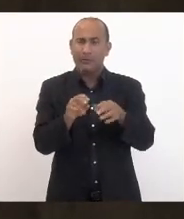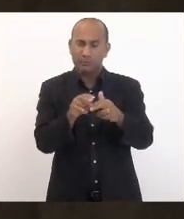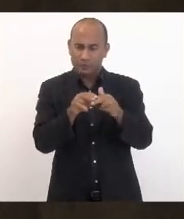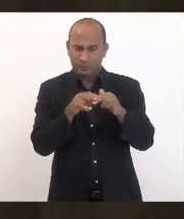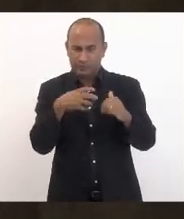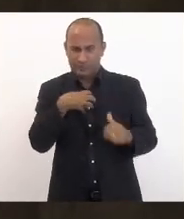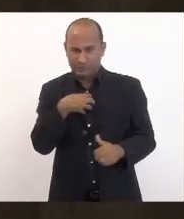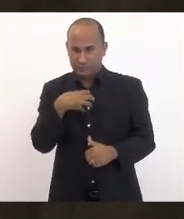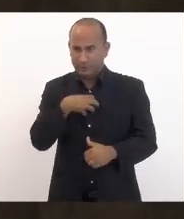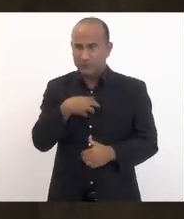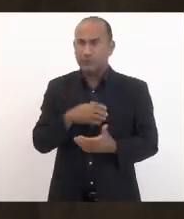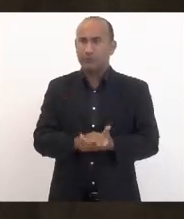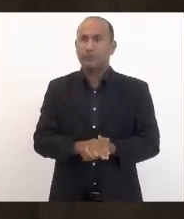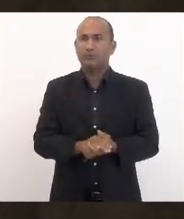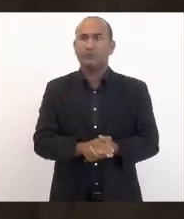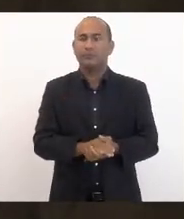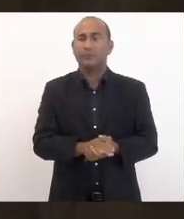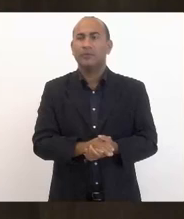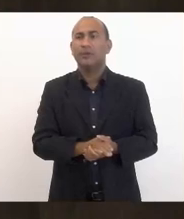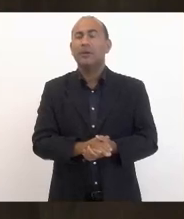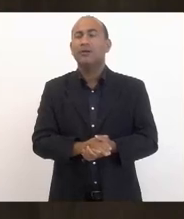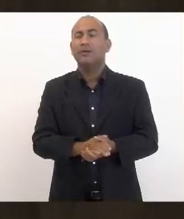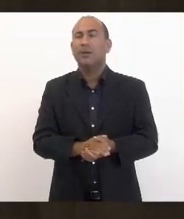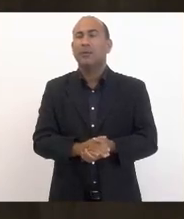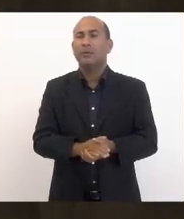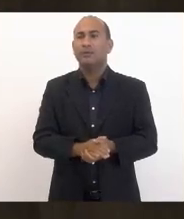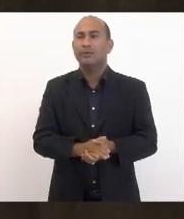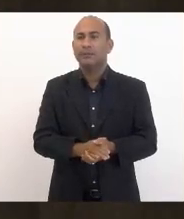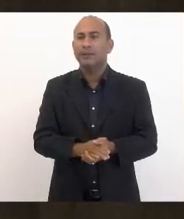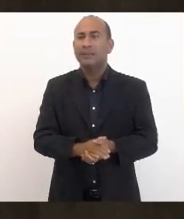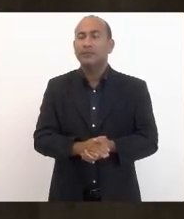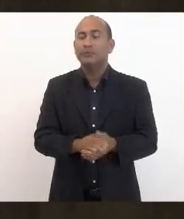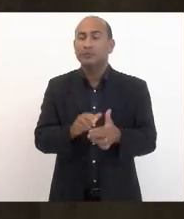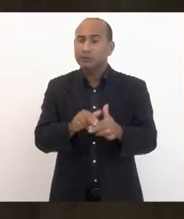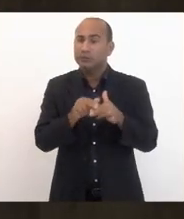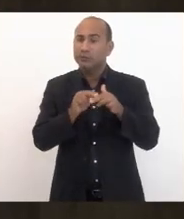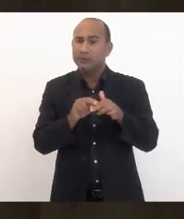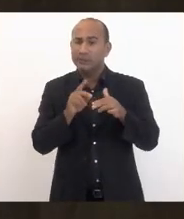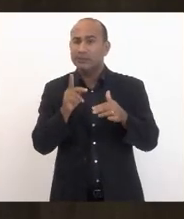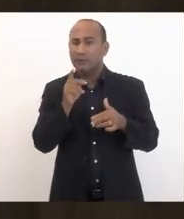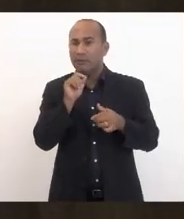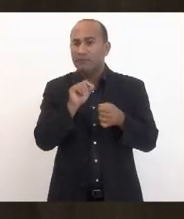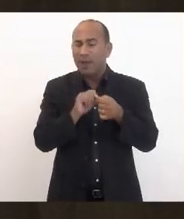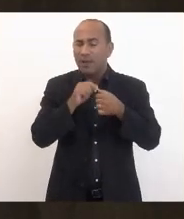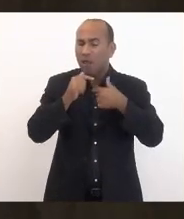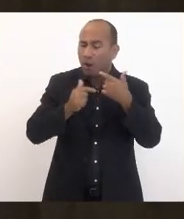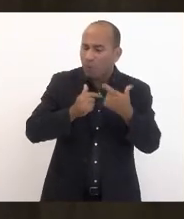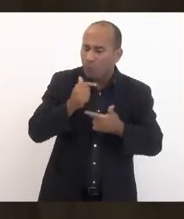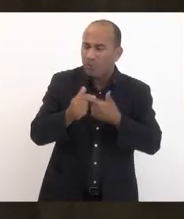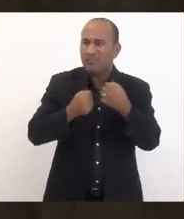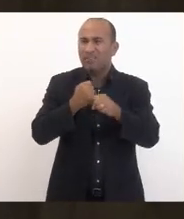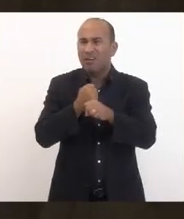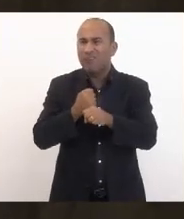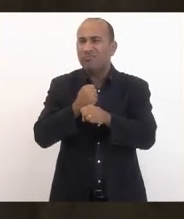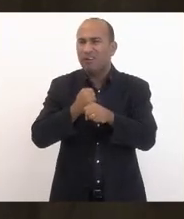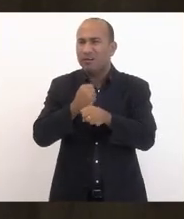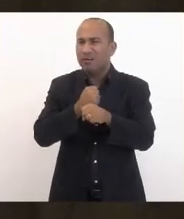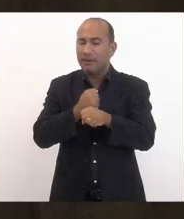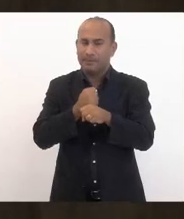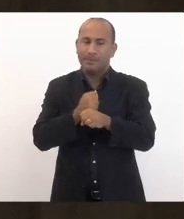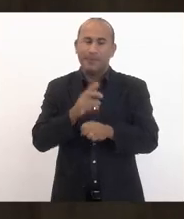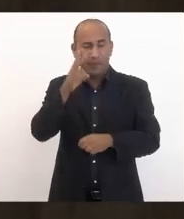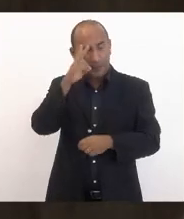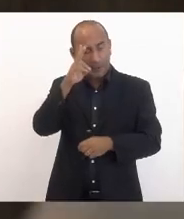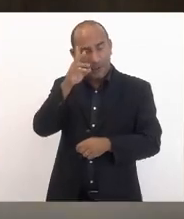sentido. Então, isso coroa uma luta de muitos e muitos anos. Lembrando, deputada